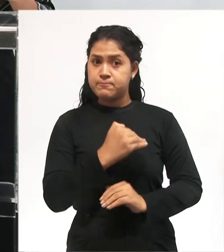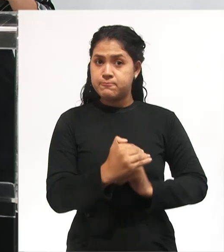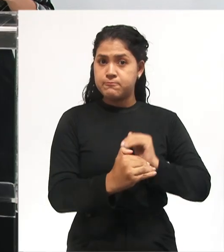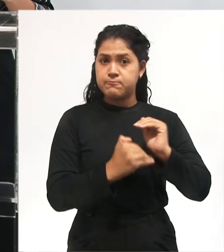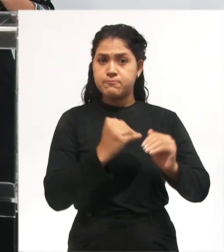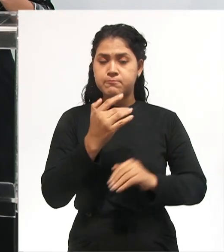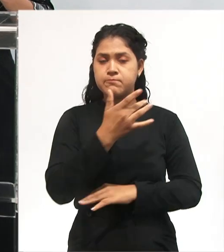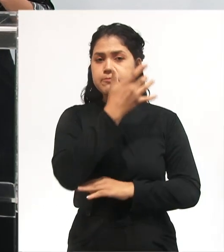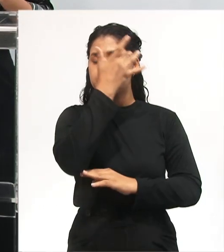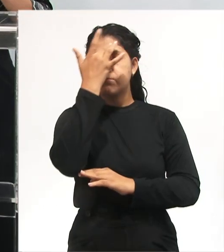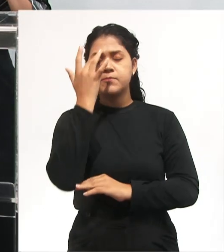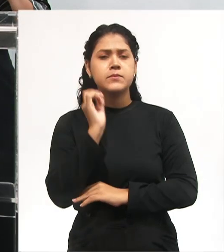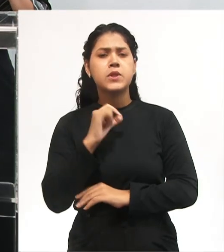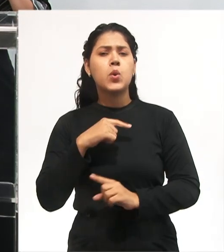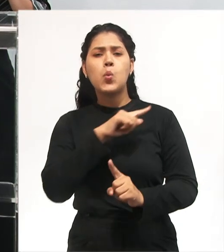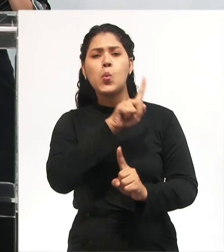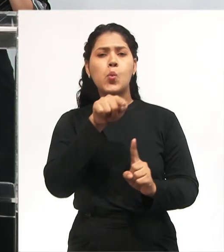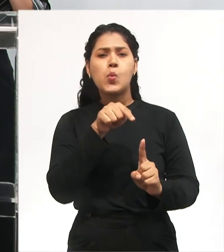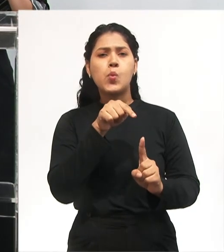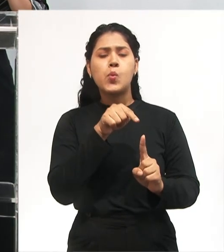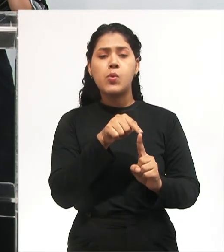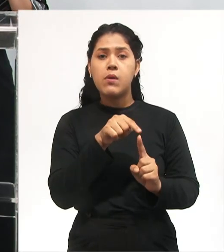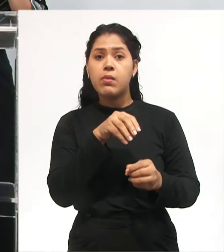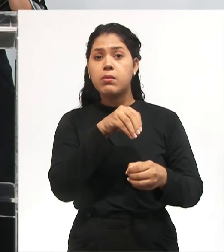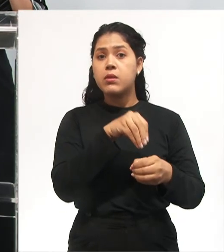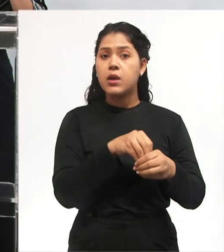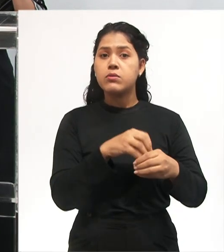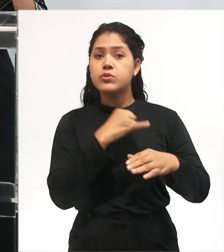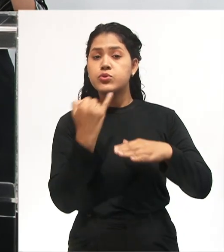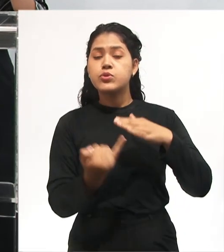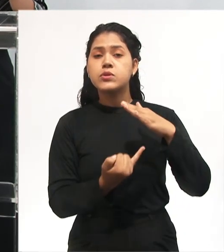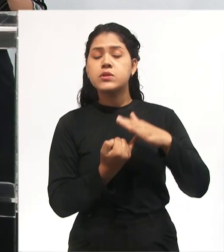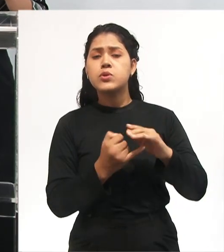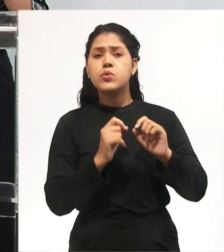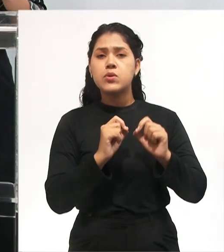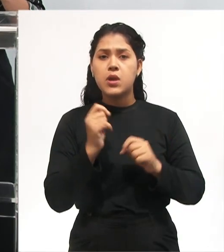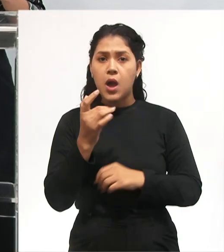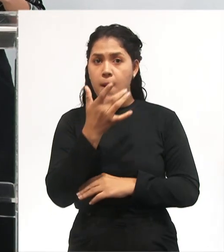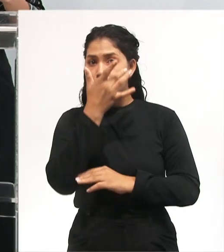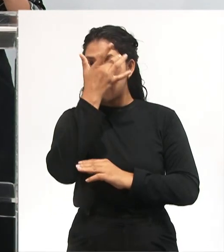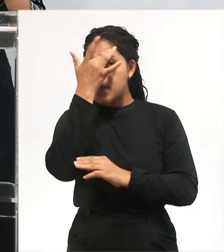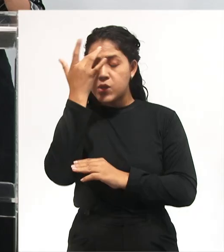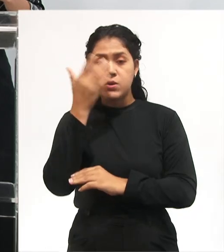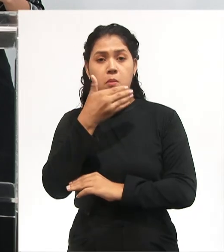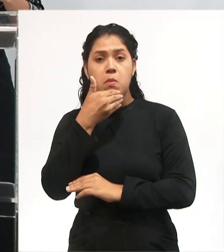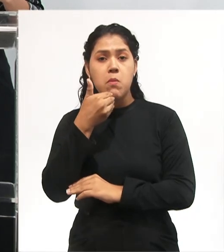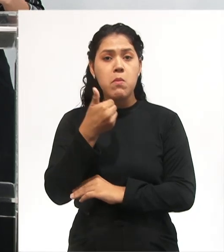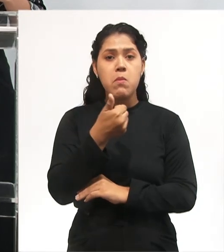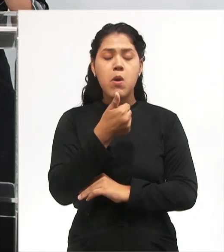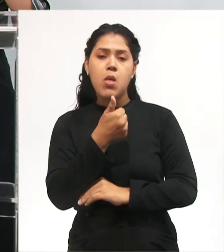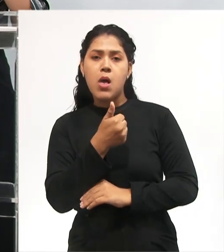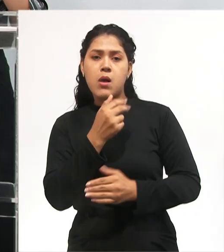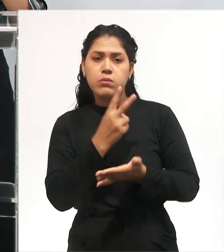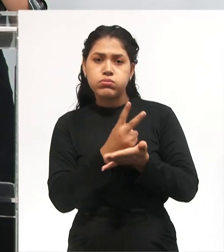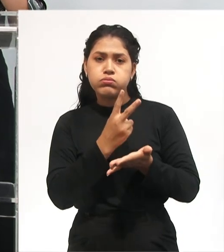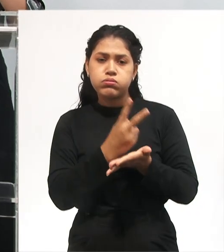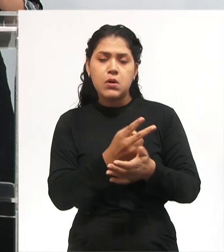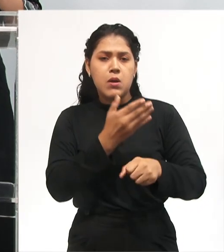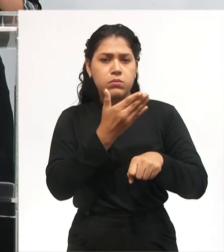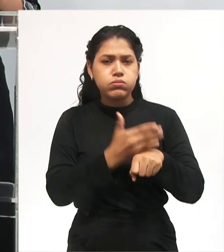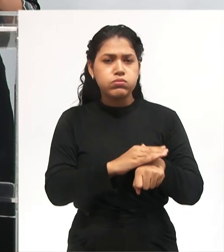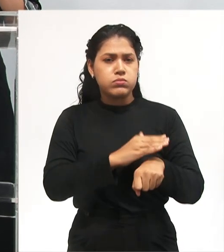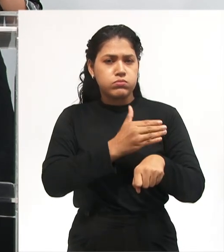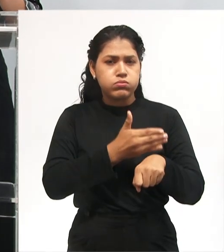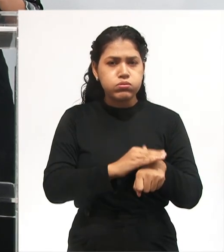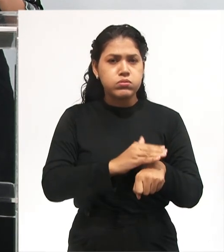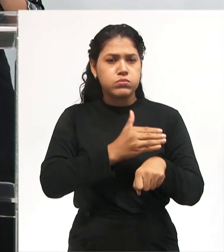pessoas, ele tem um objetivo organizacional de fazer com que as pessoas melhorem sempre, para trazer